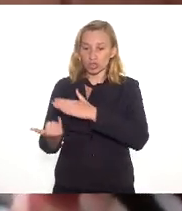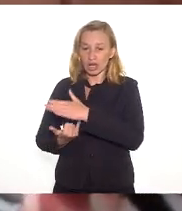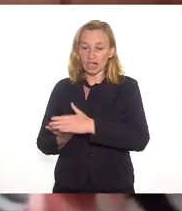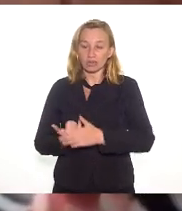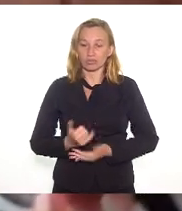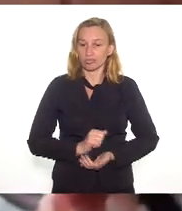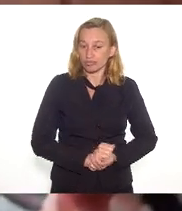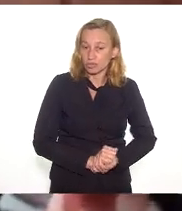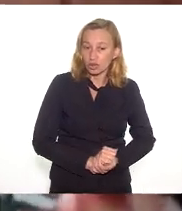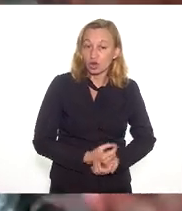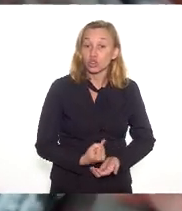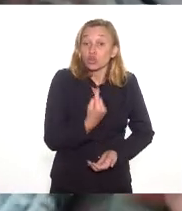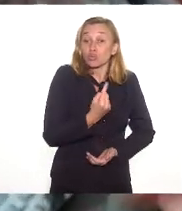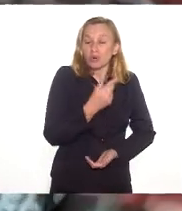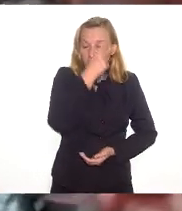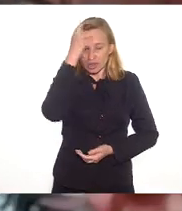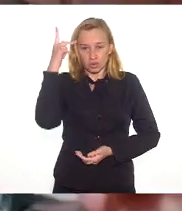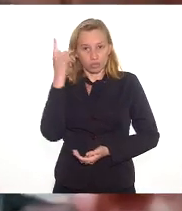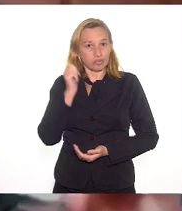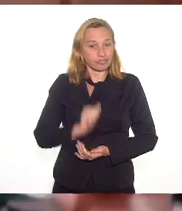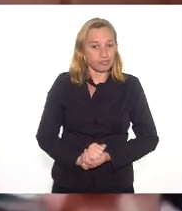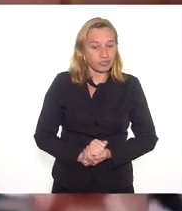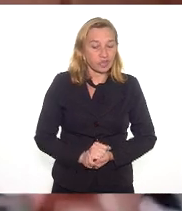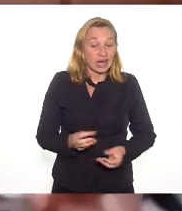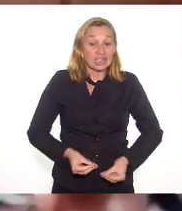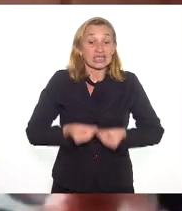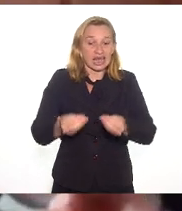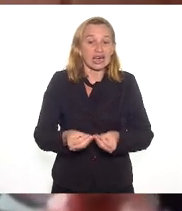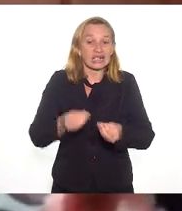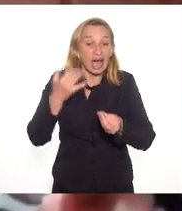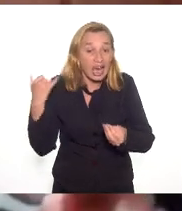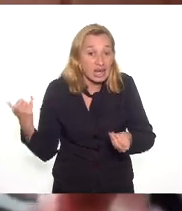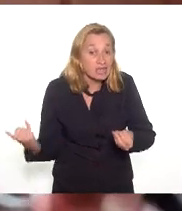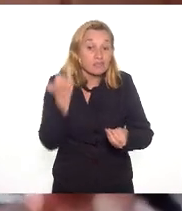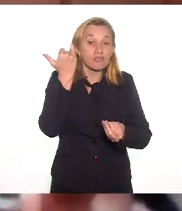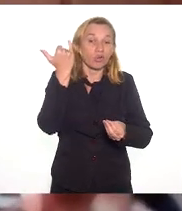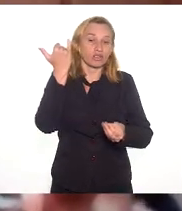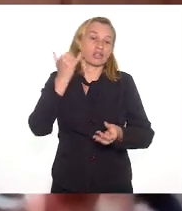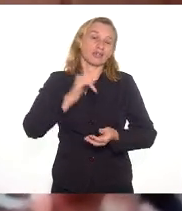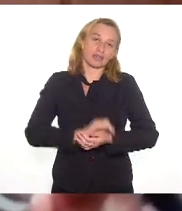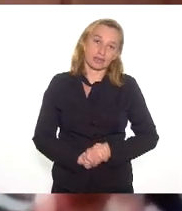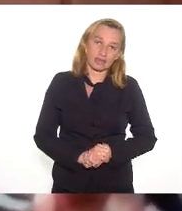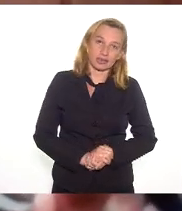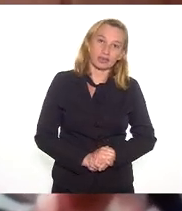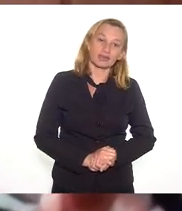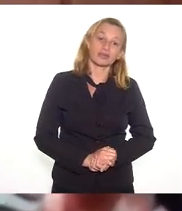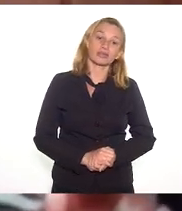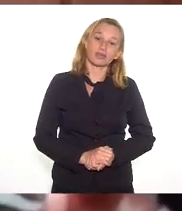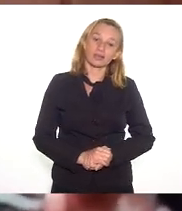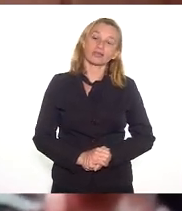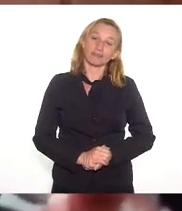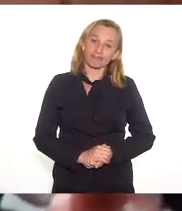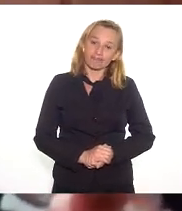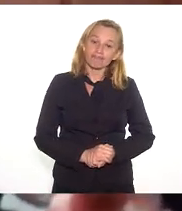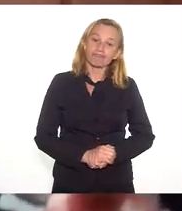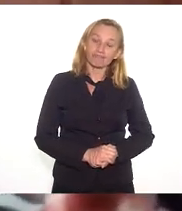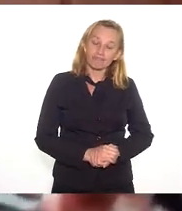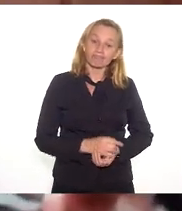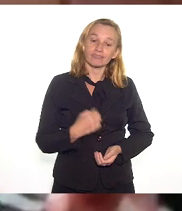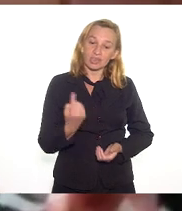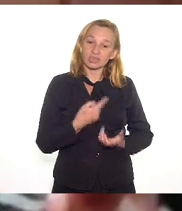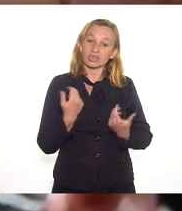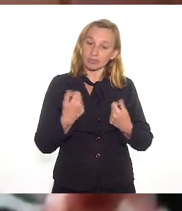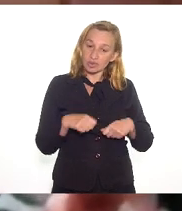órgão e de uma pessoa, dada a importância que a gente precisa dar e